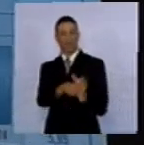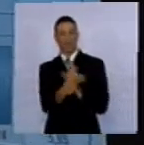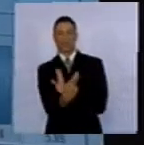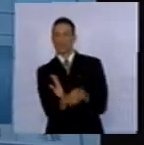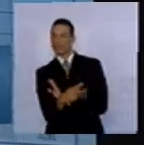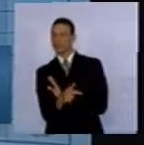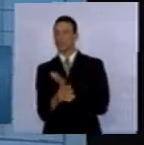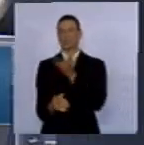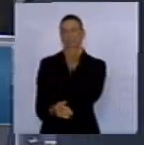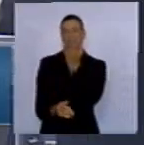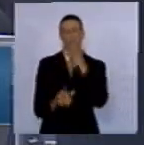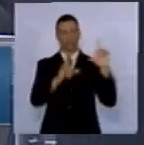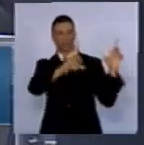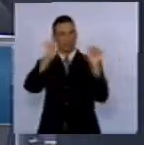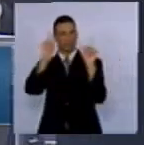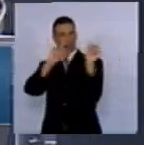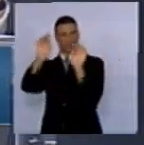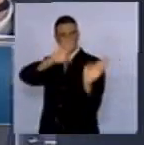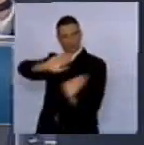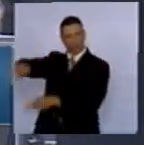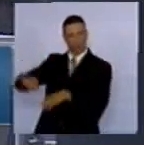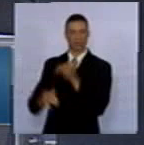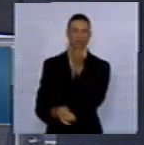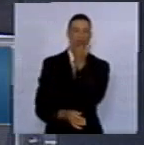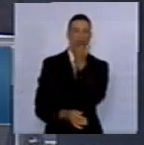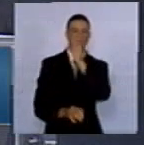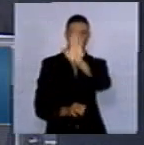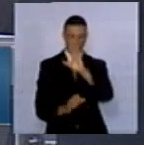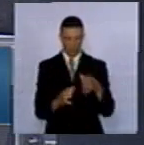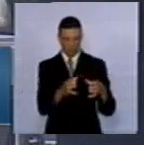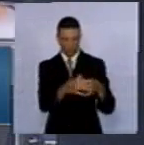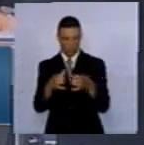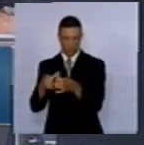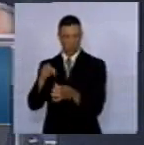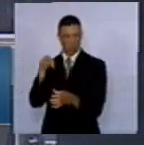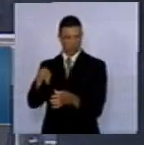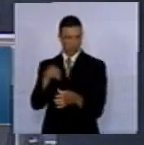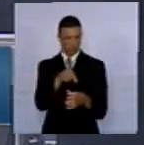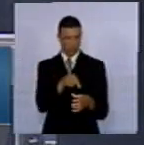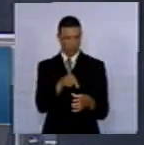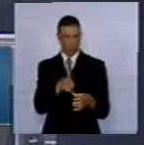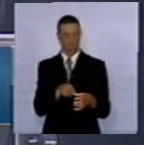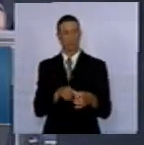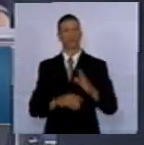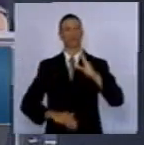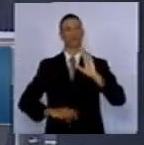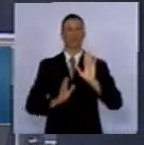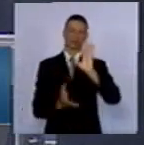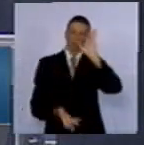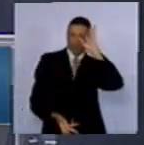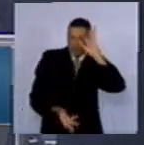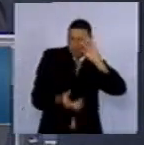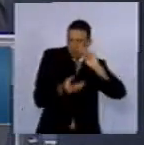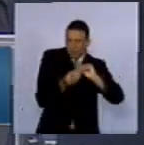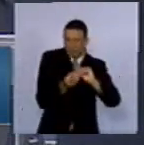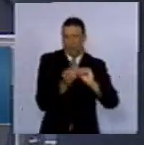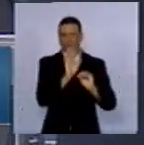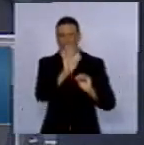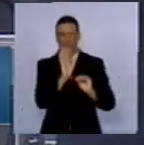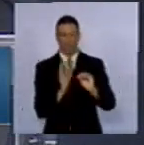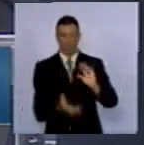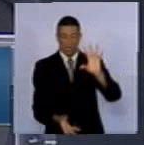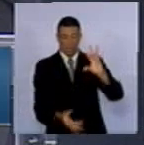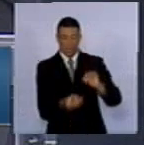eu vou ter que passar rápido e esses grupos ministros e esses grupos praticamente concluindo esses grupos